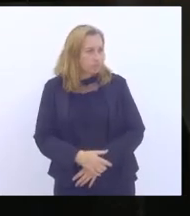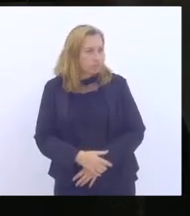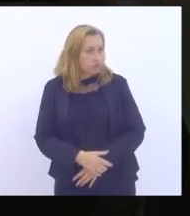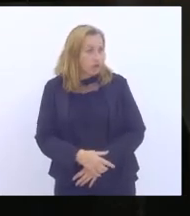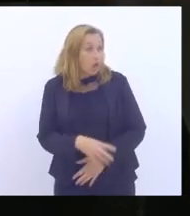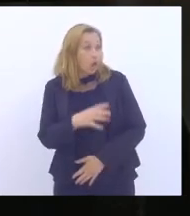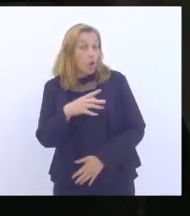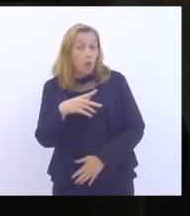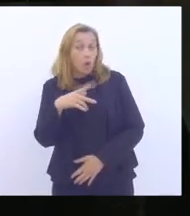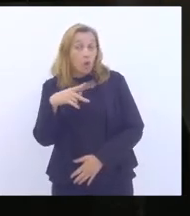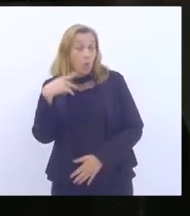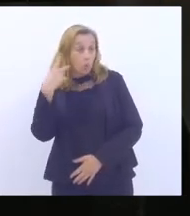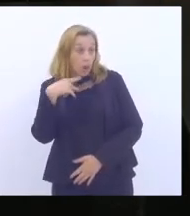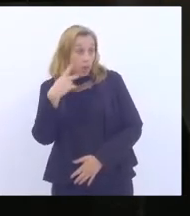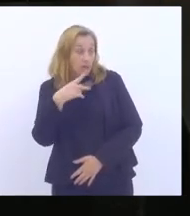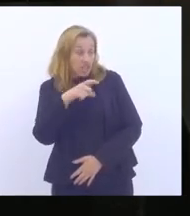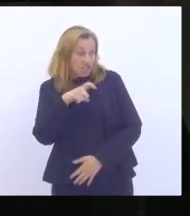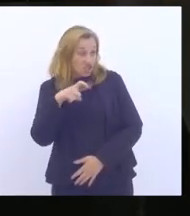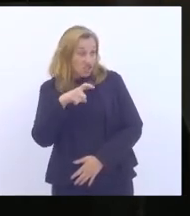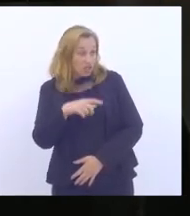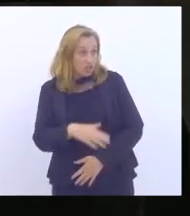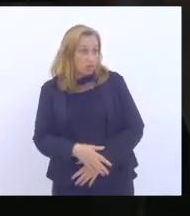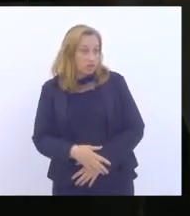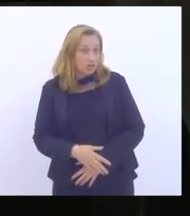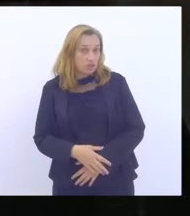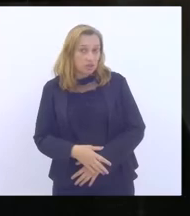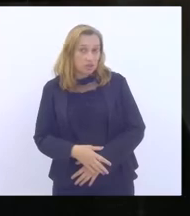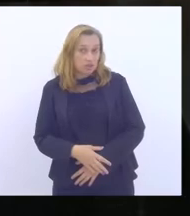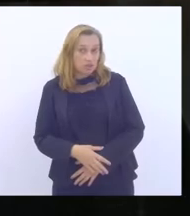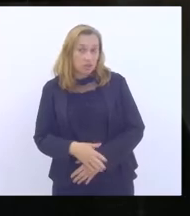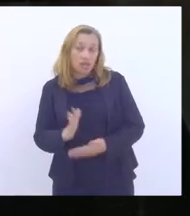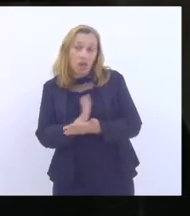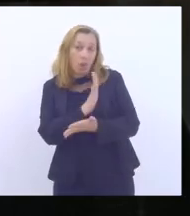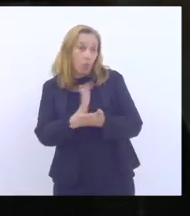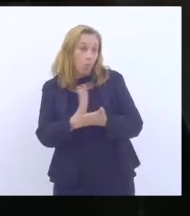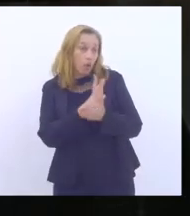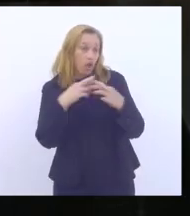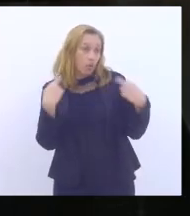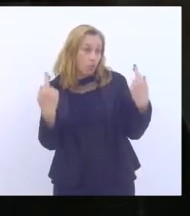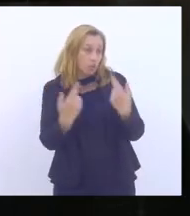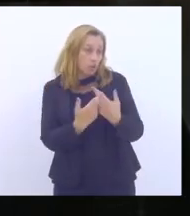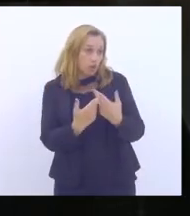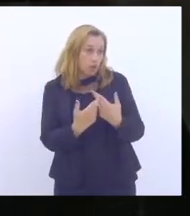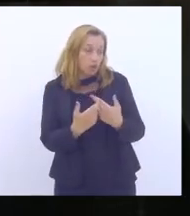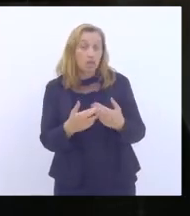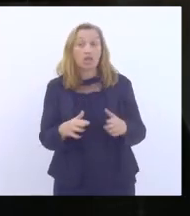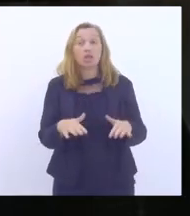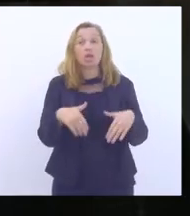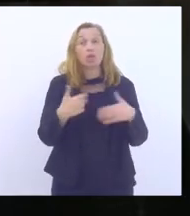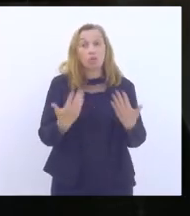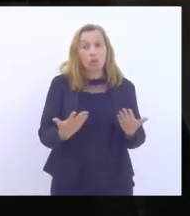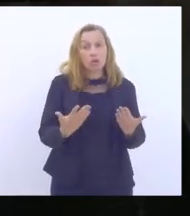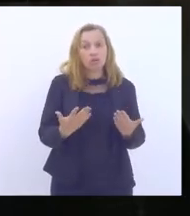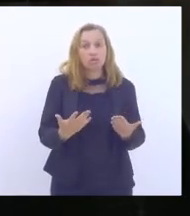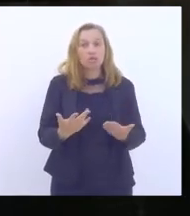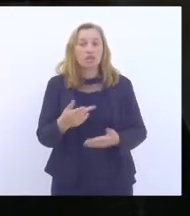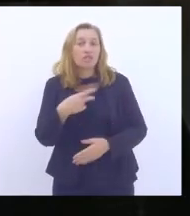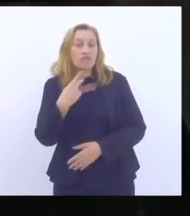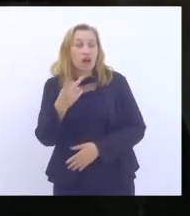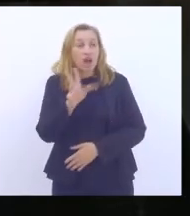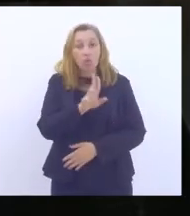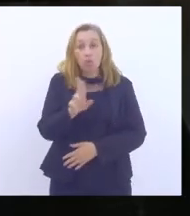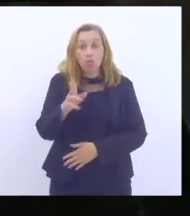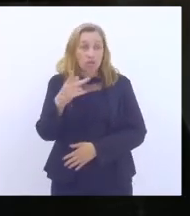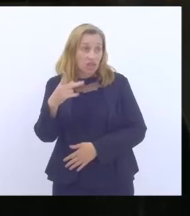o Parlamento está x participa de algumas reuniões e quando alguma pessoa cita o seu